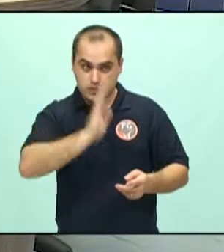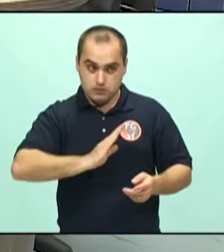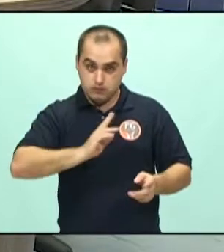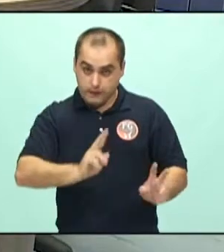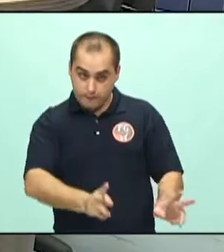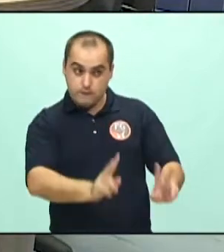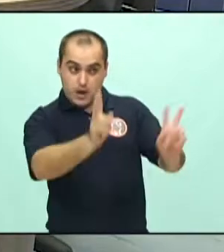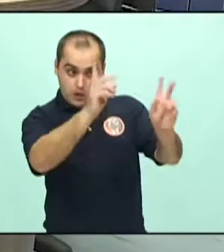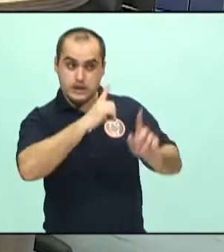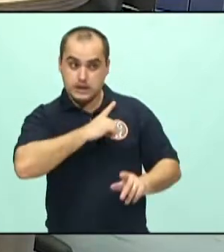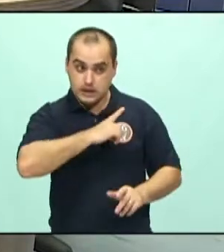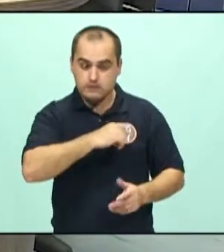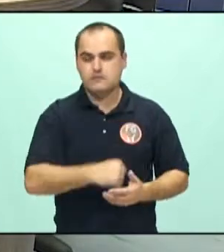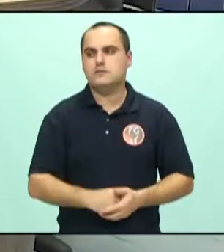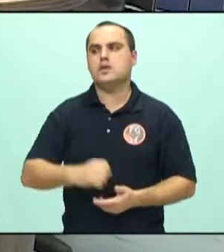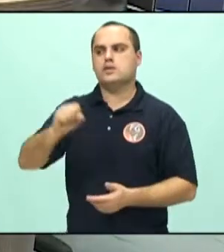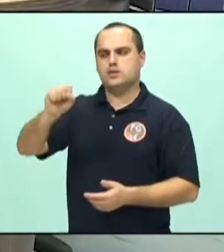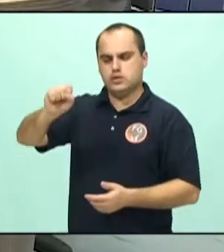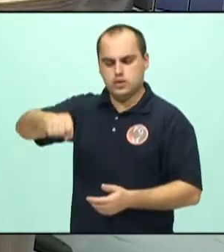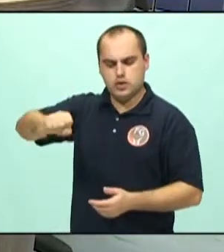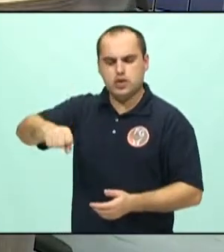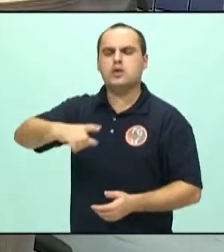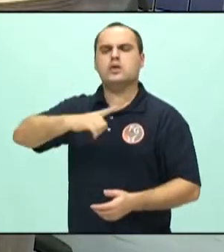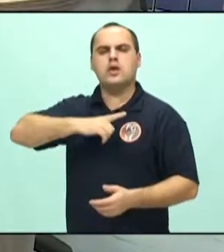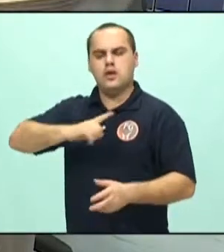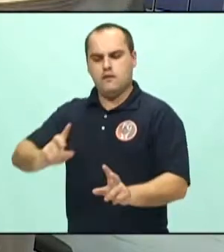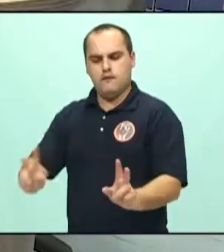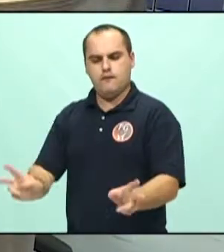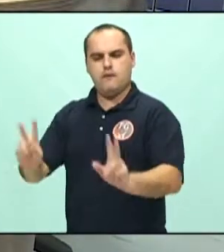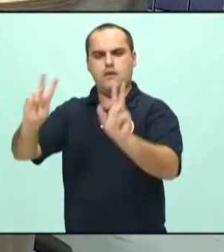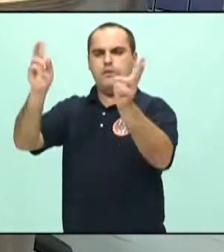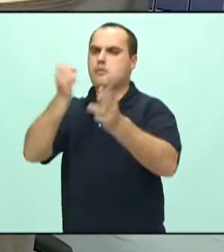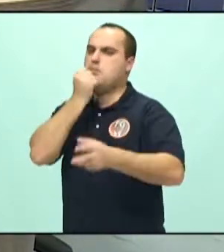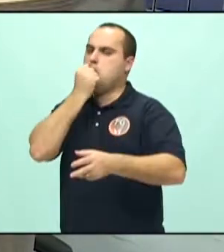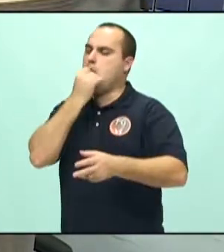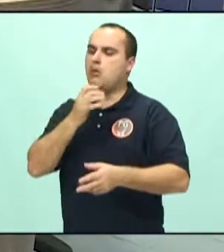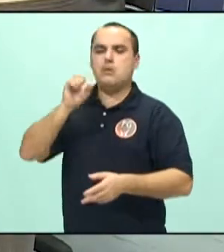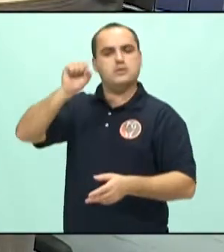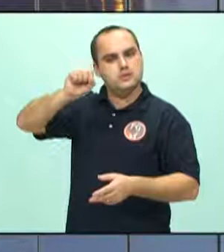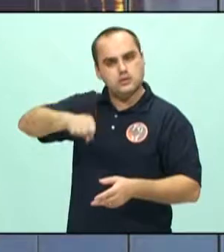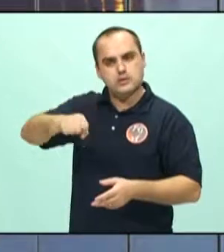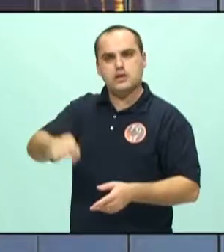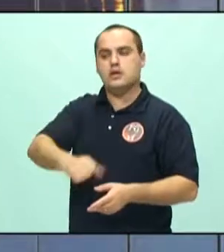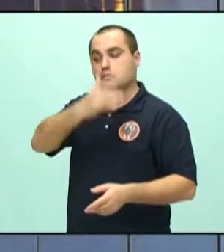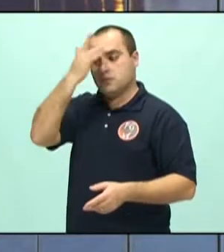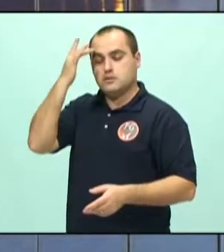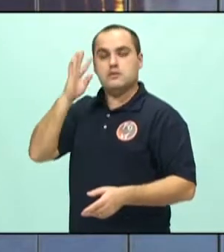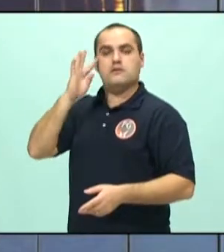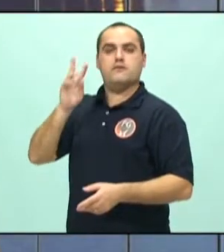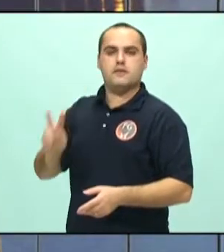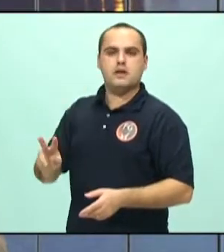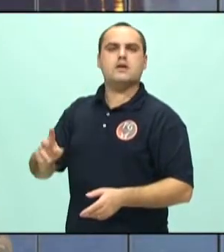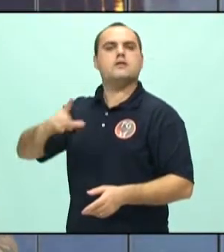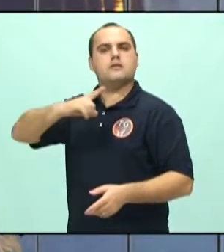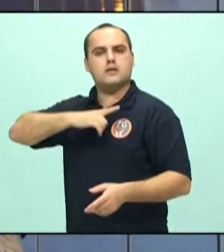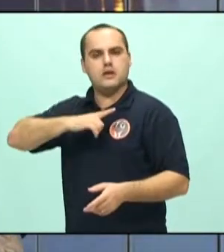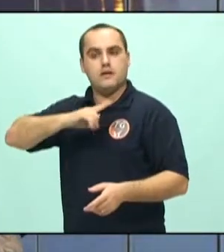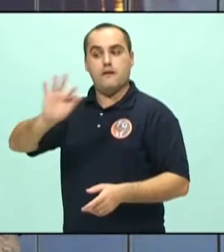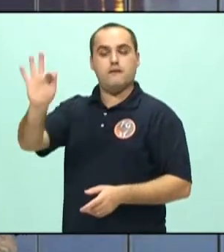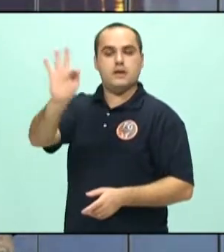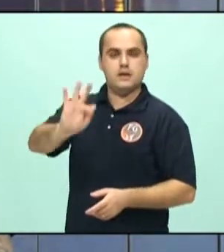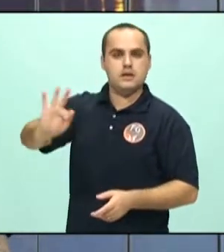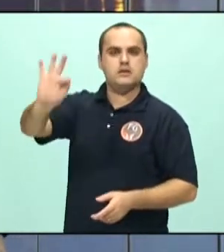Sim, é uma classe bem valorizada, bem conceituada. Nós temos a nível de federações atuantes,